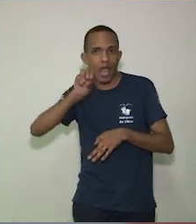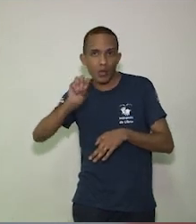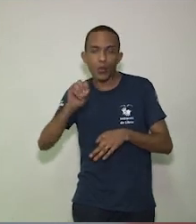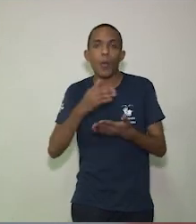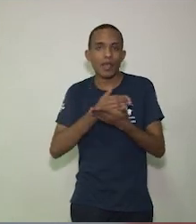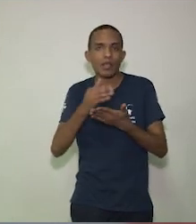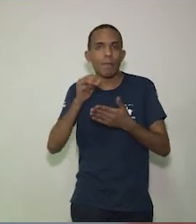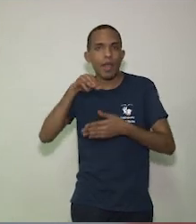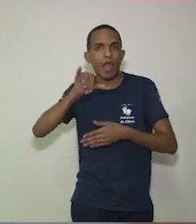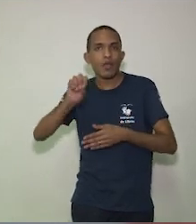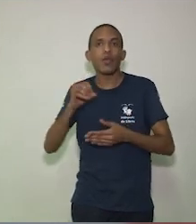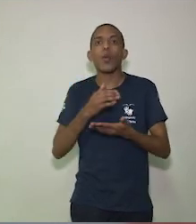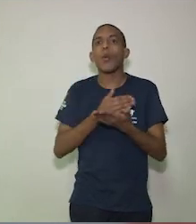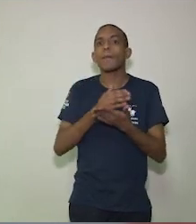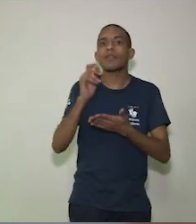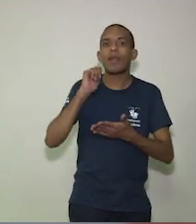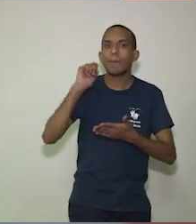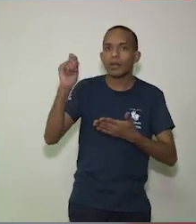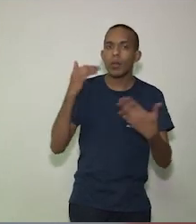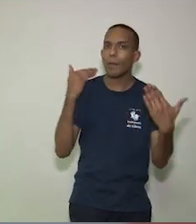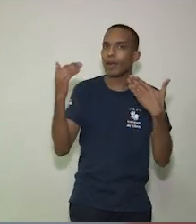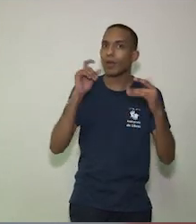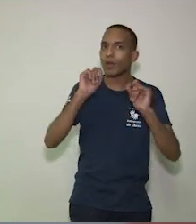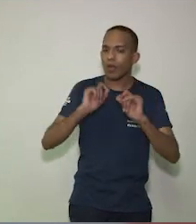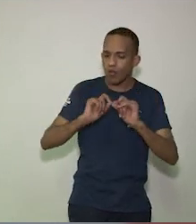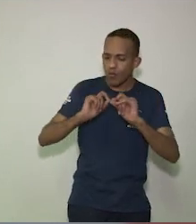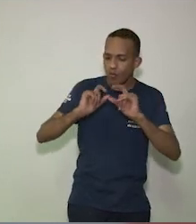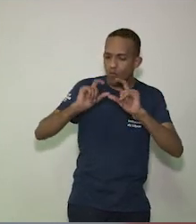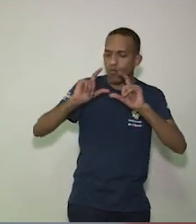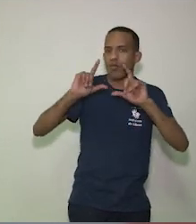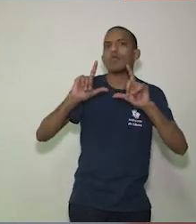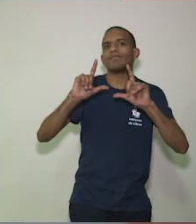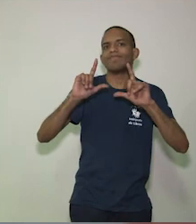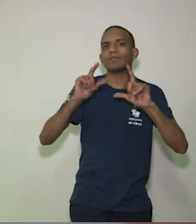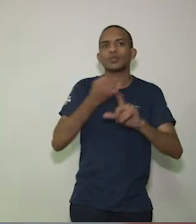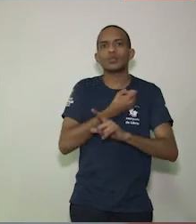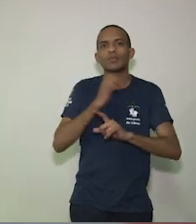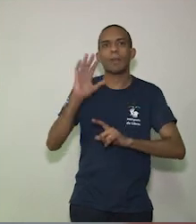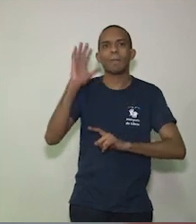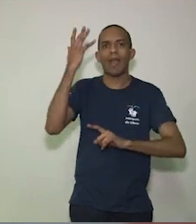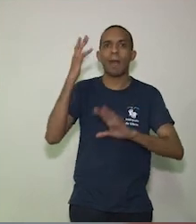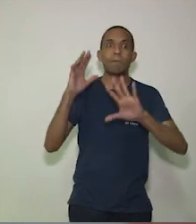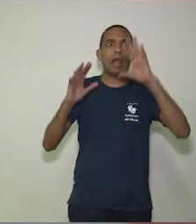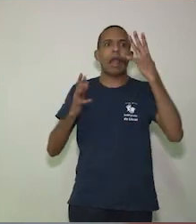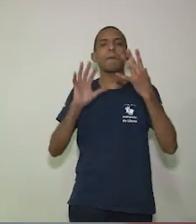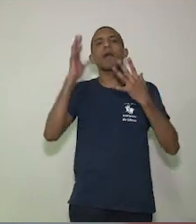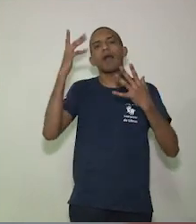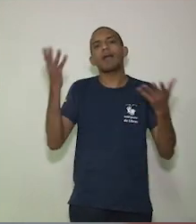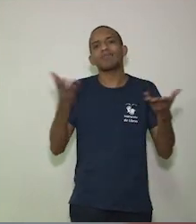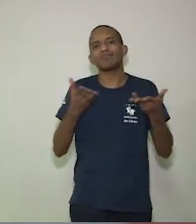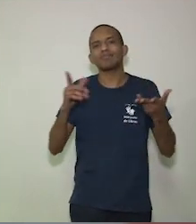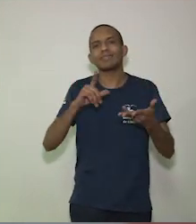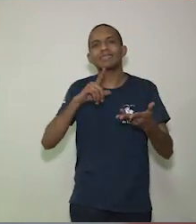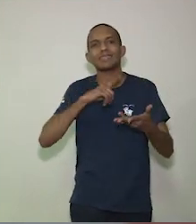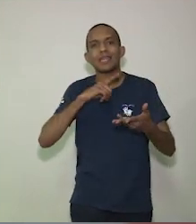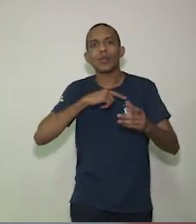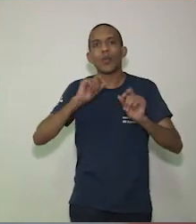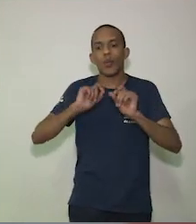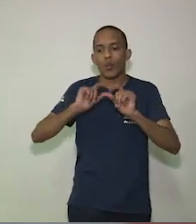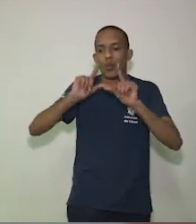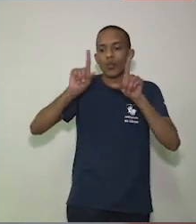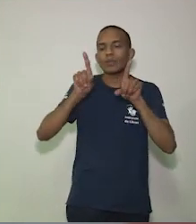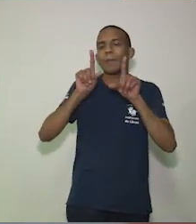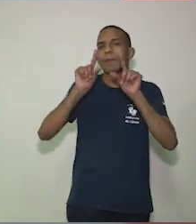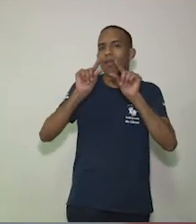começo de maio com começo de abril, nós temos um crescimento muito grande do número de casos, e agora nós temos um